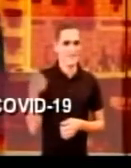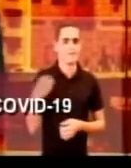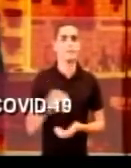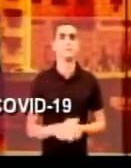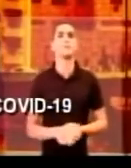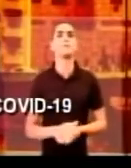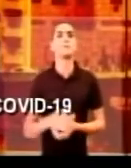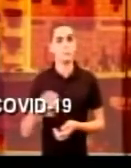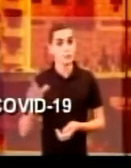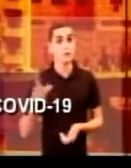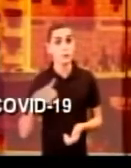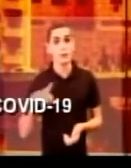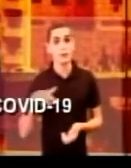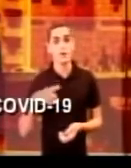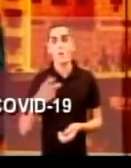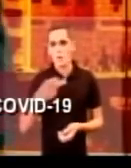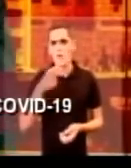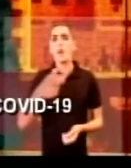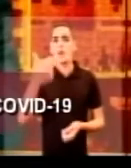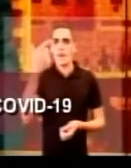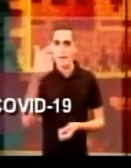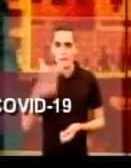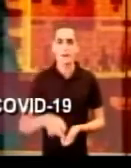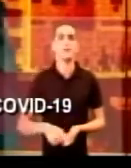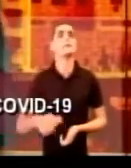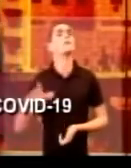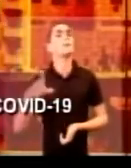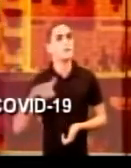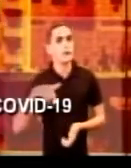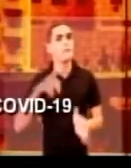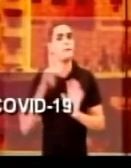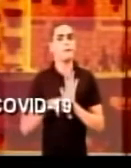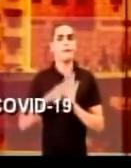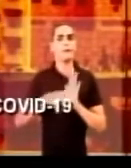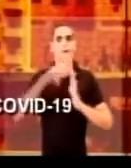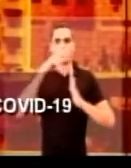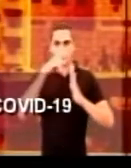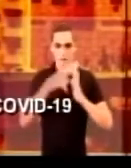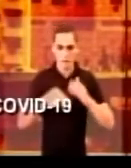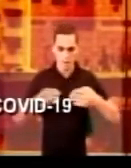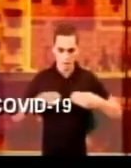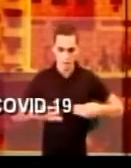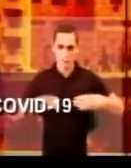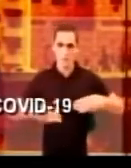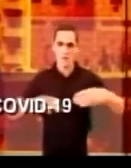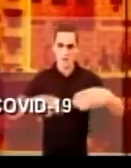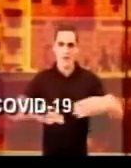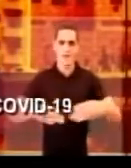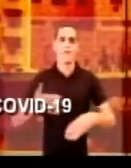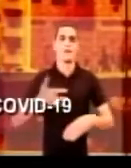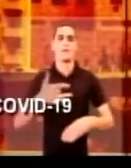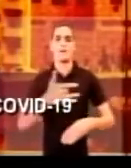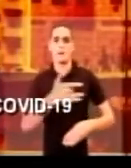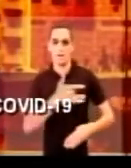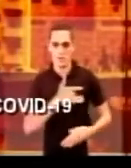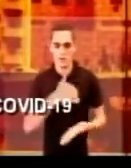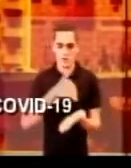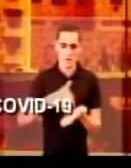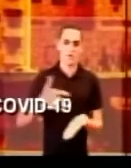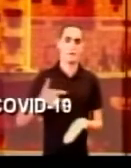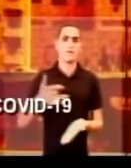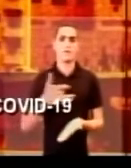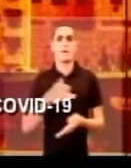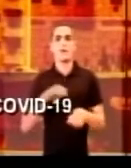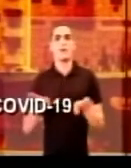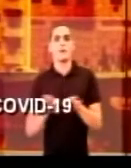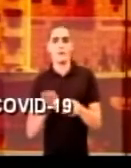Existem protocolos, pessoal, do Ministério da Saúde e da Secretaria do Estado de São Paulo. Esses protocolos têm que